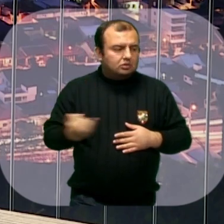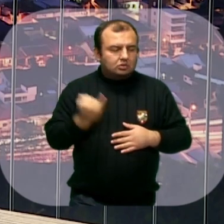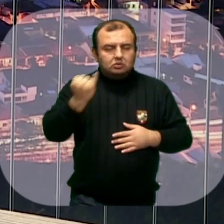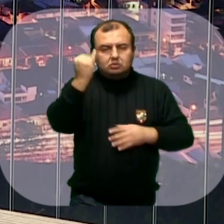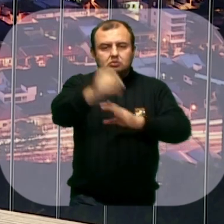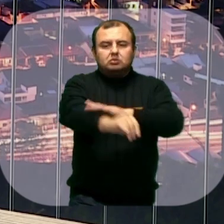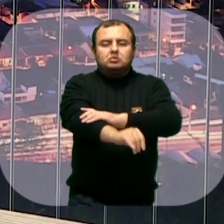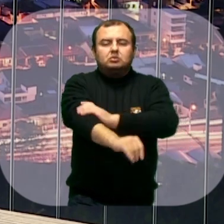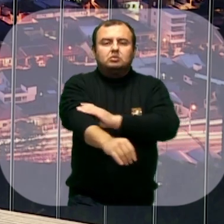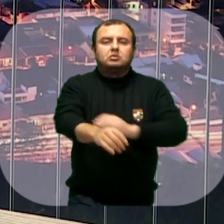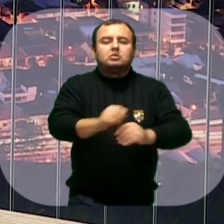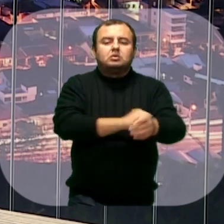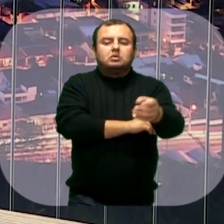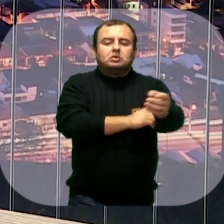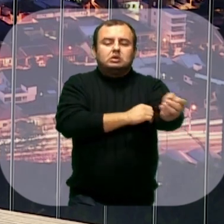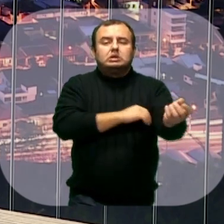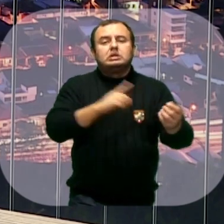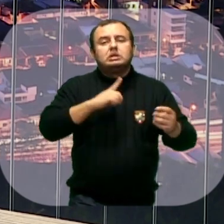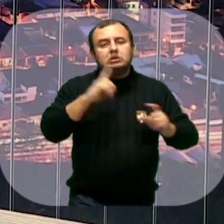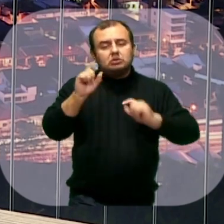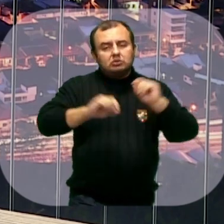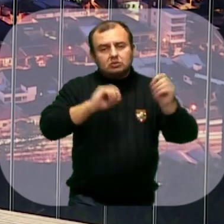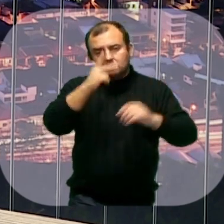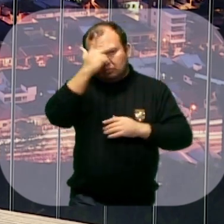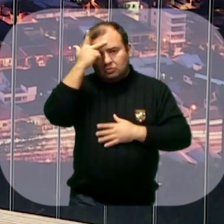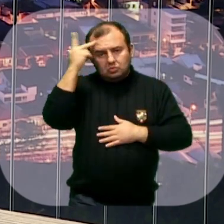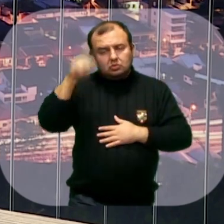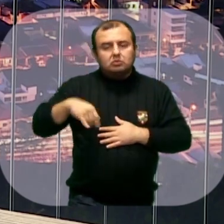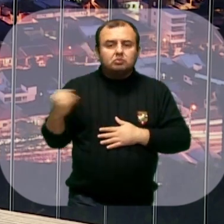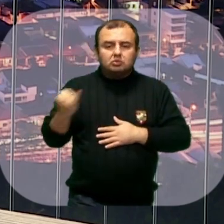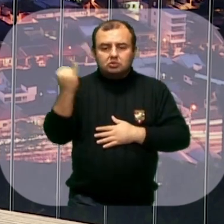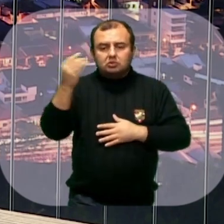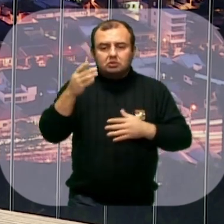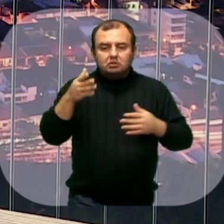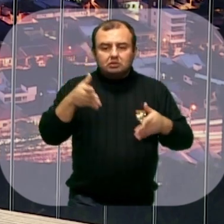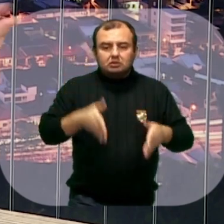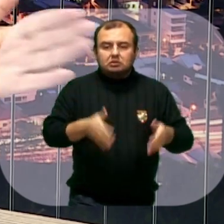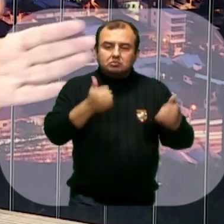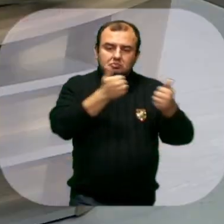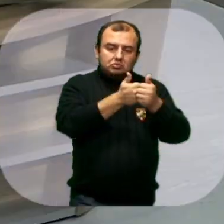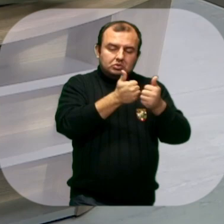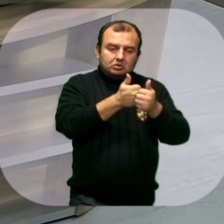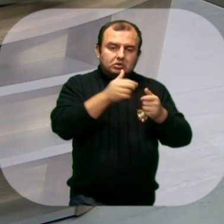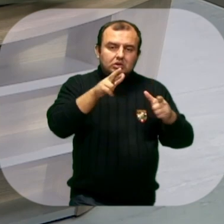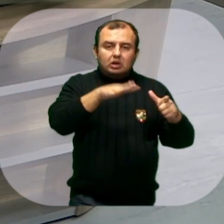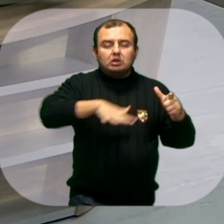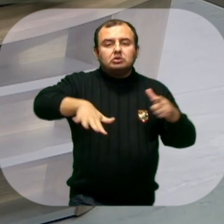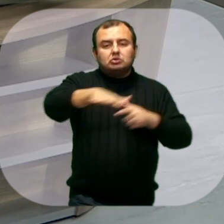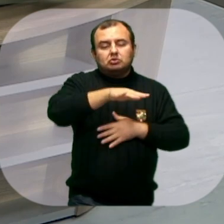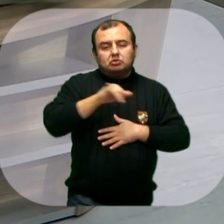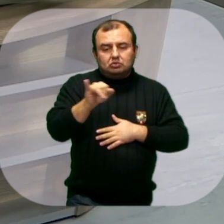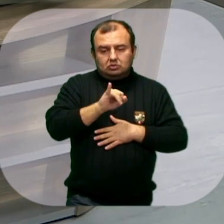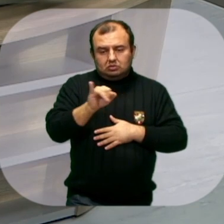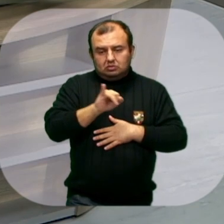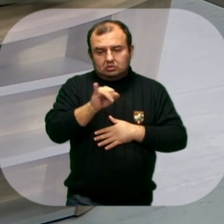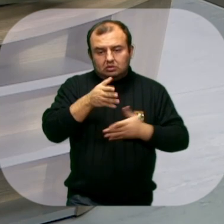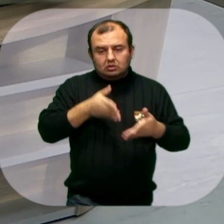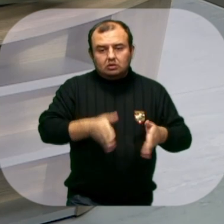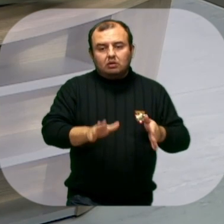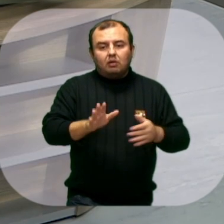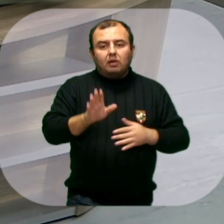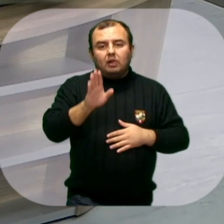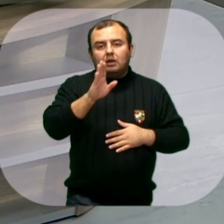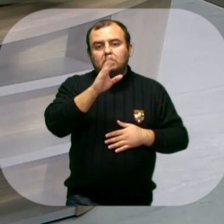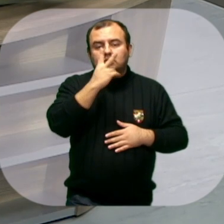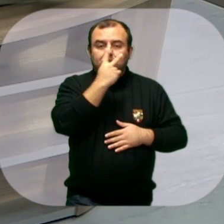importância realmente que teve essa figura que nasceu aqui pertinho, né, na região de Itajaí. Ele nasceu ali em